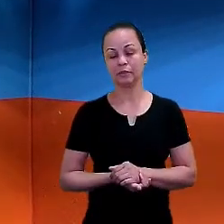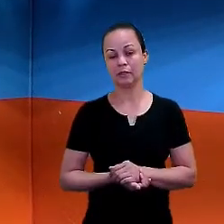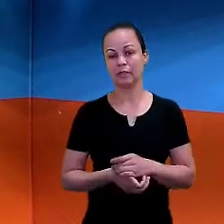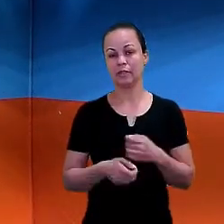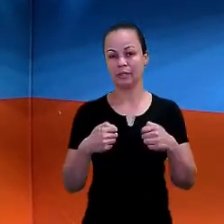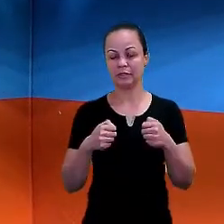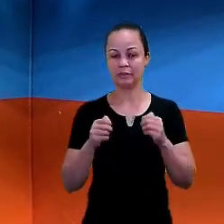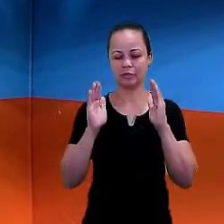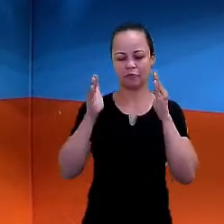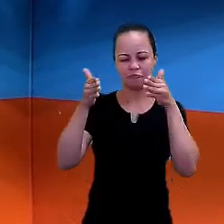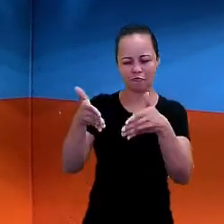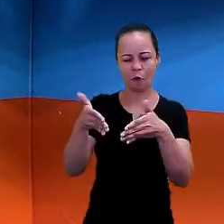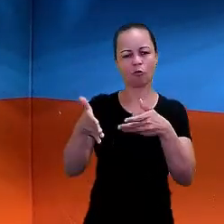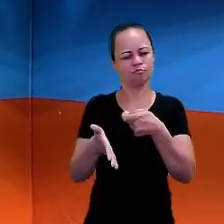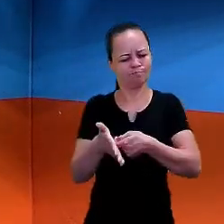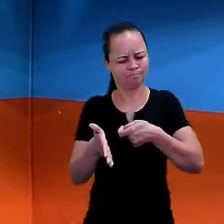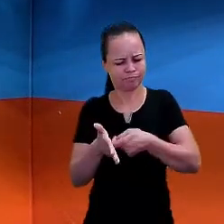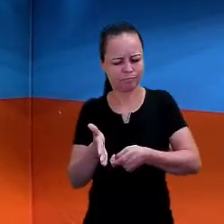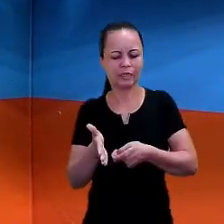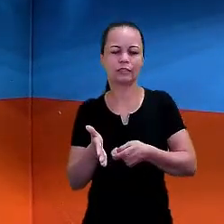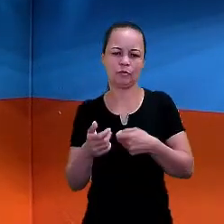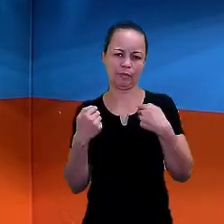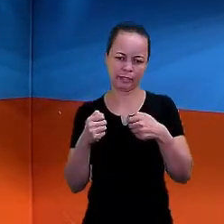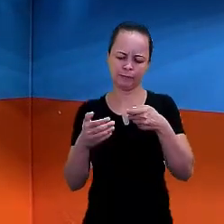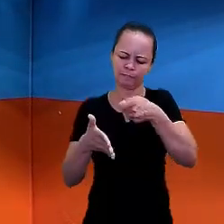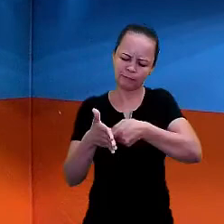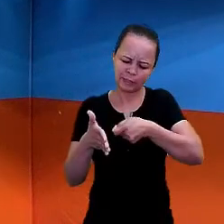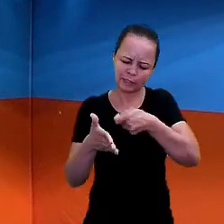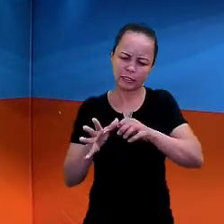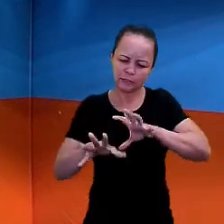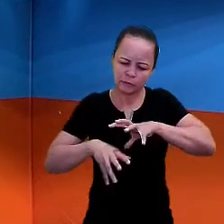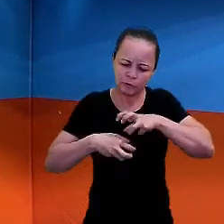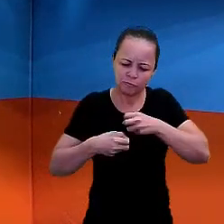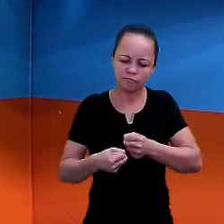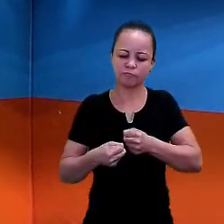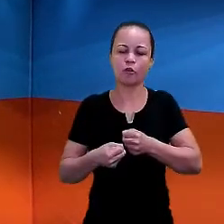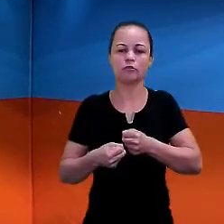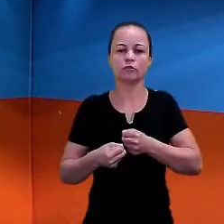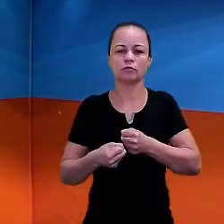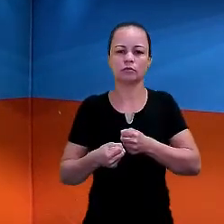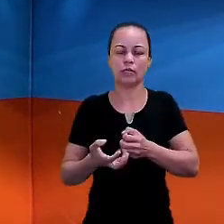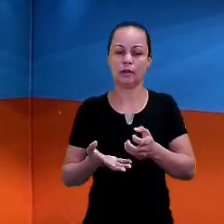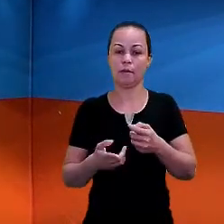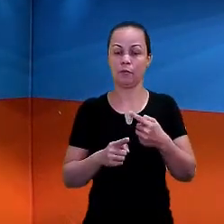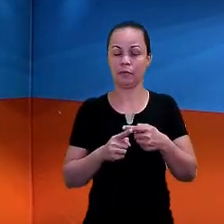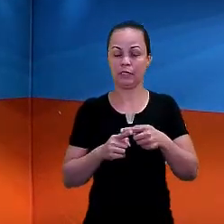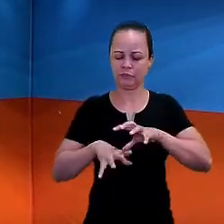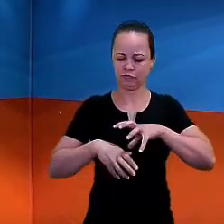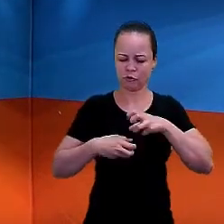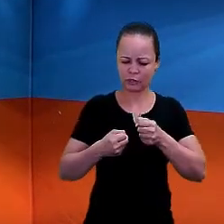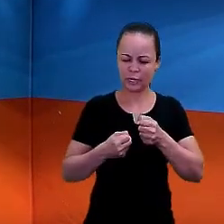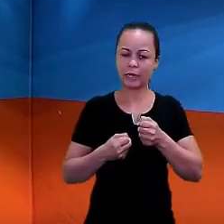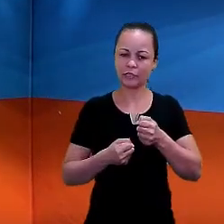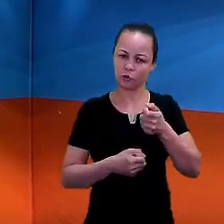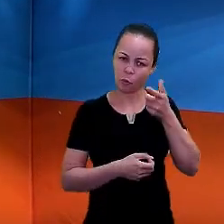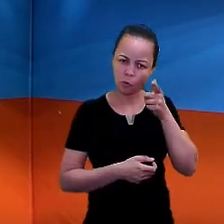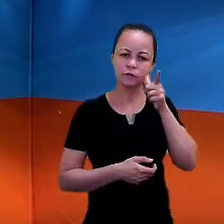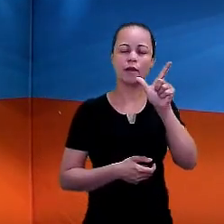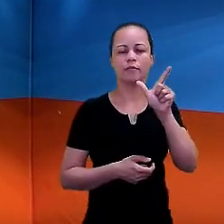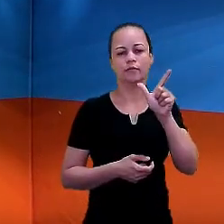foco, dedicação. A gente tem que se dedicar, tá? Se esforçar. Porque quando a gente se esforça, a gente consegue fazer.